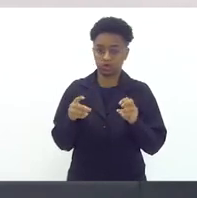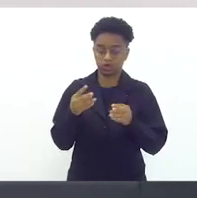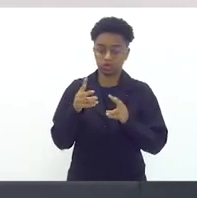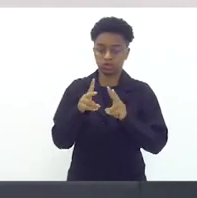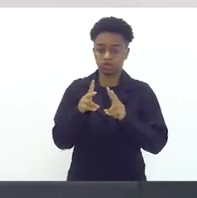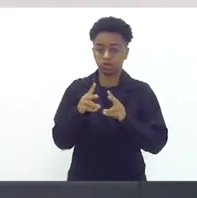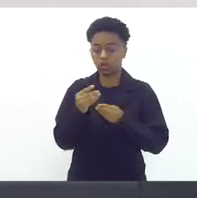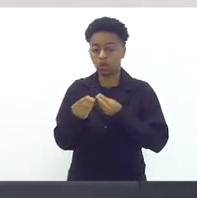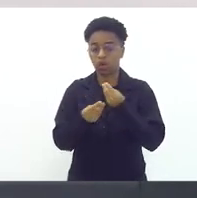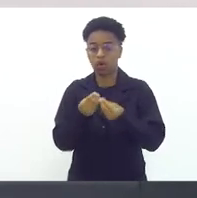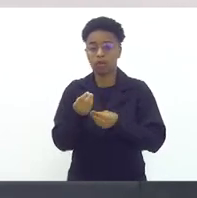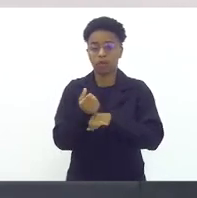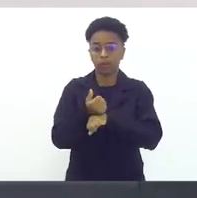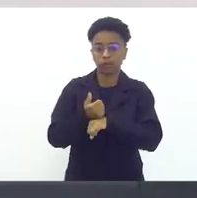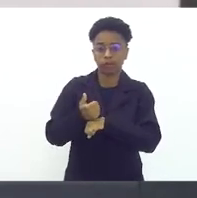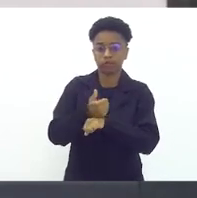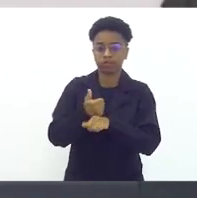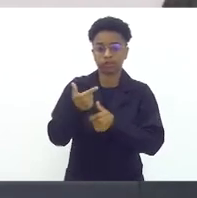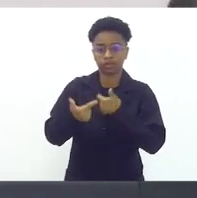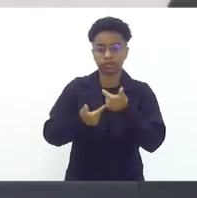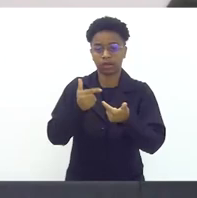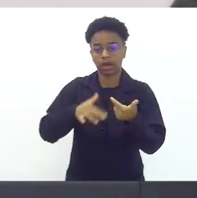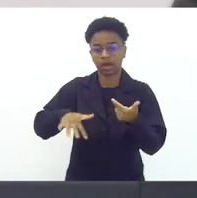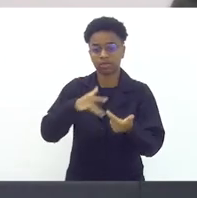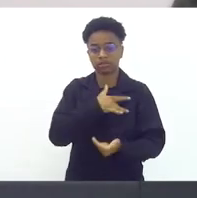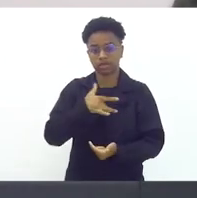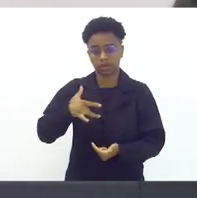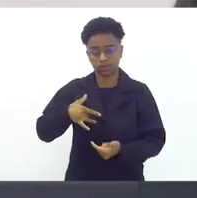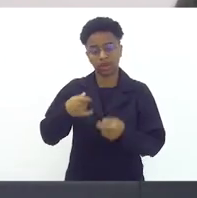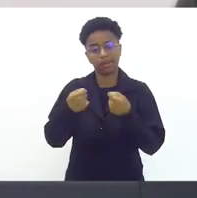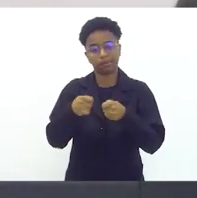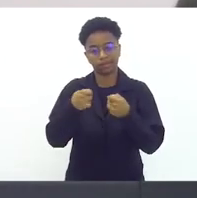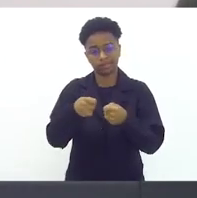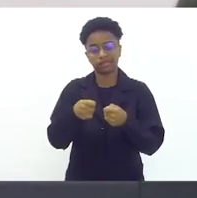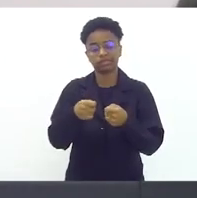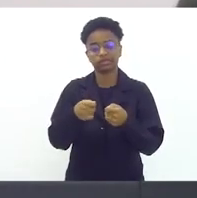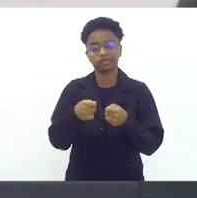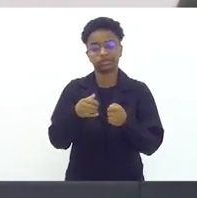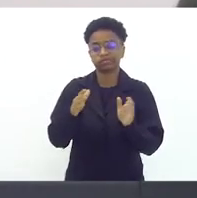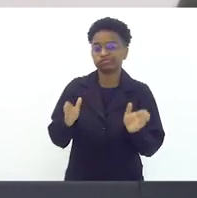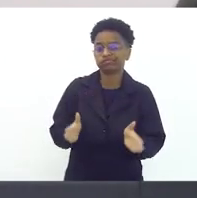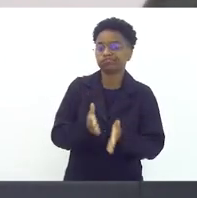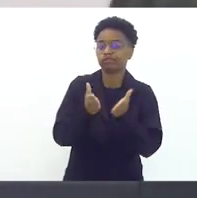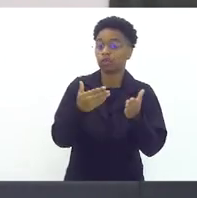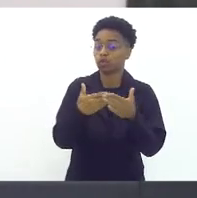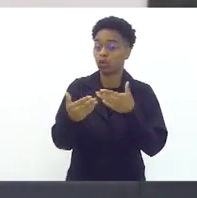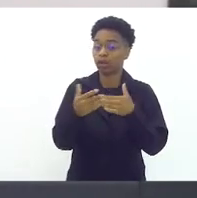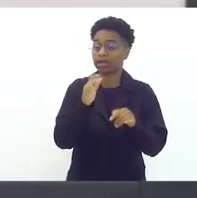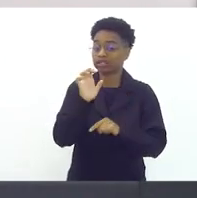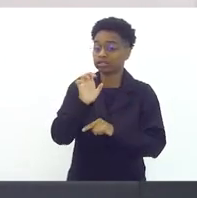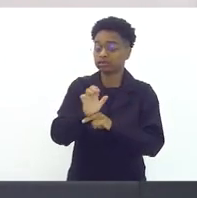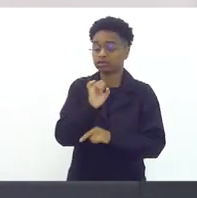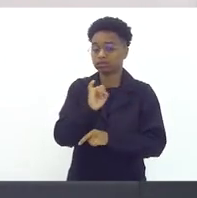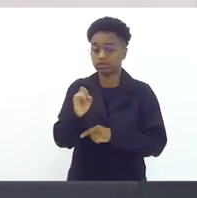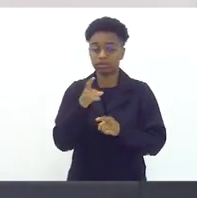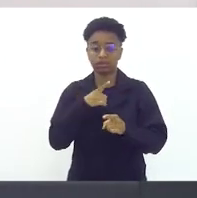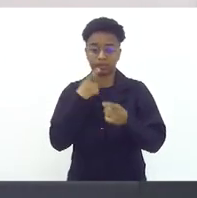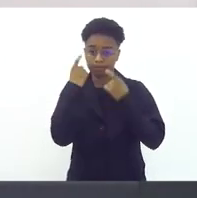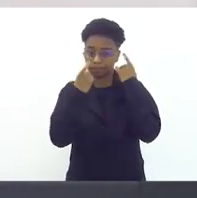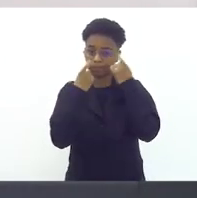de servidores da área da saúde se faz necessário em qualquer estado que se preocupa com o bem-estar